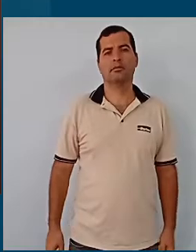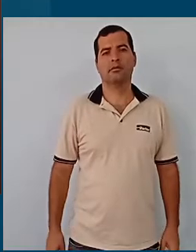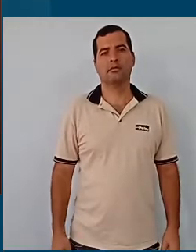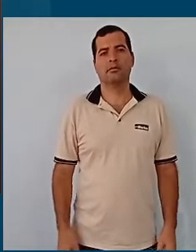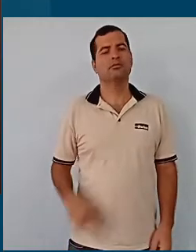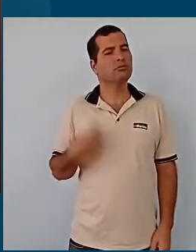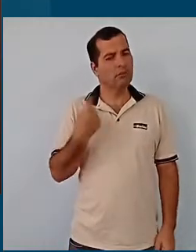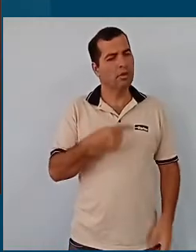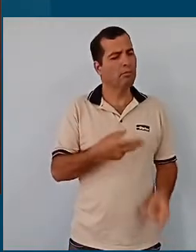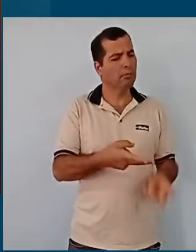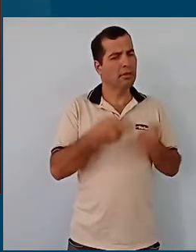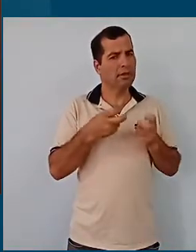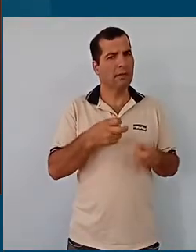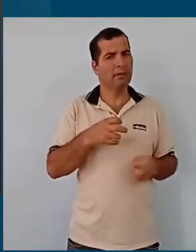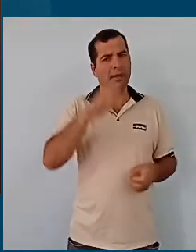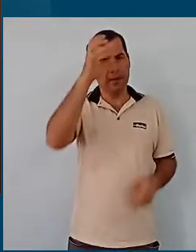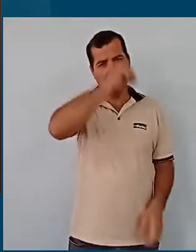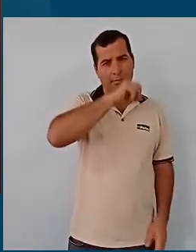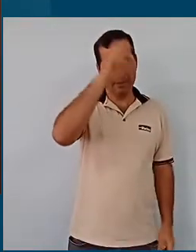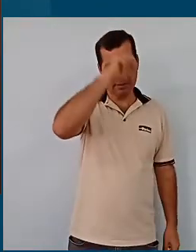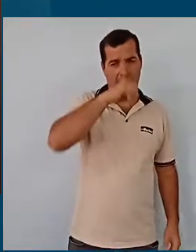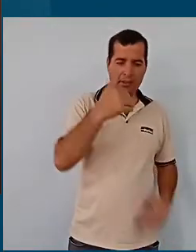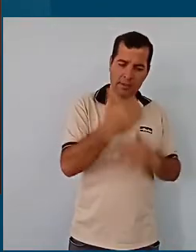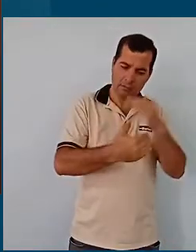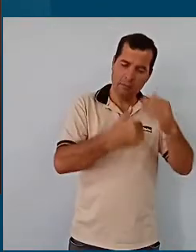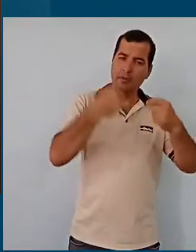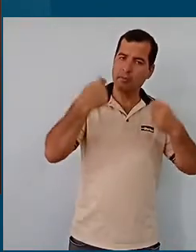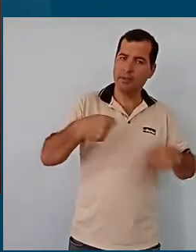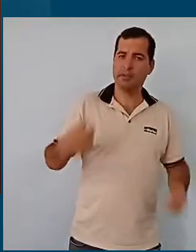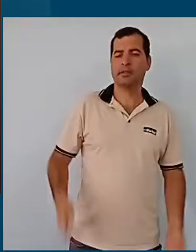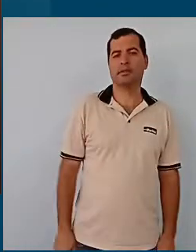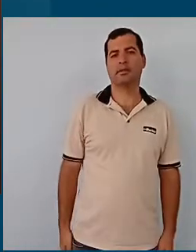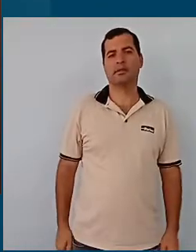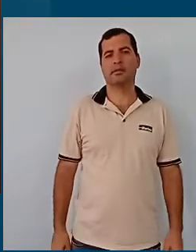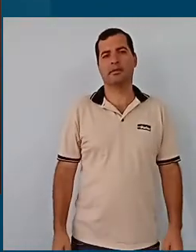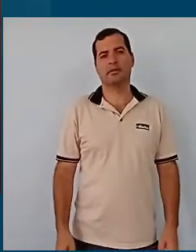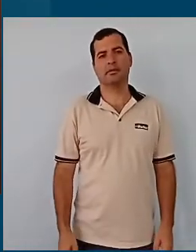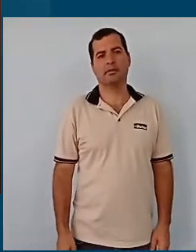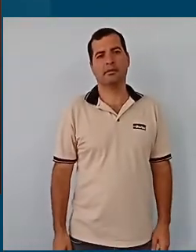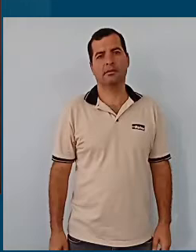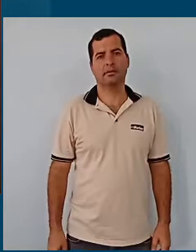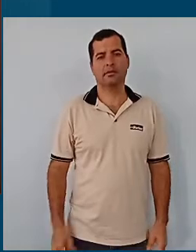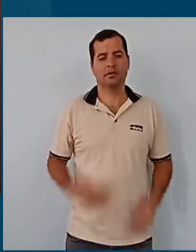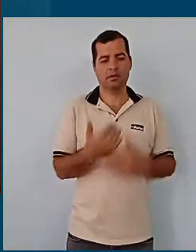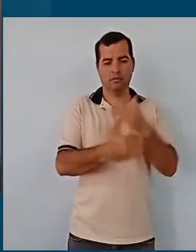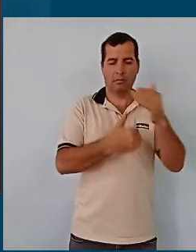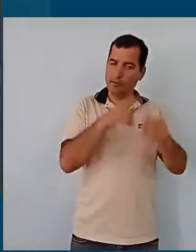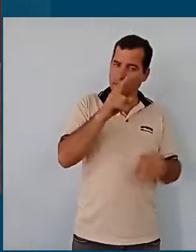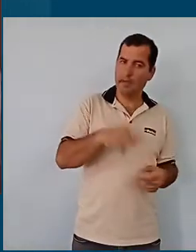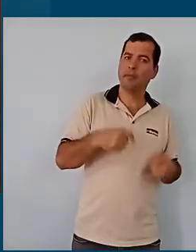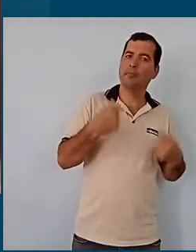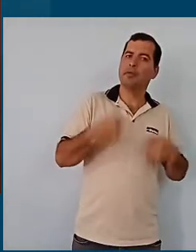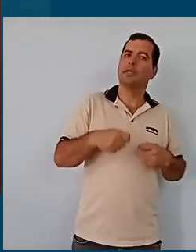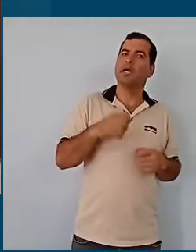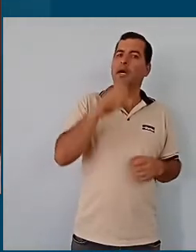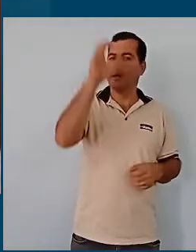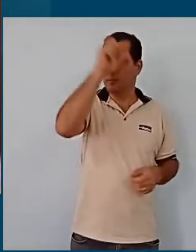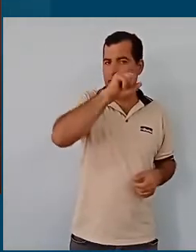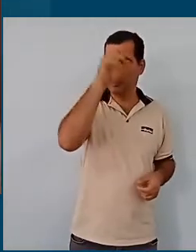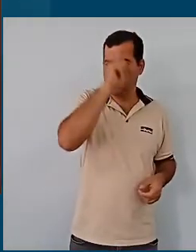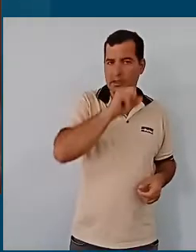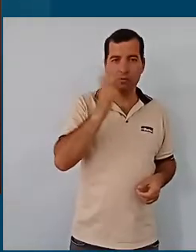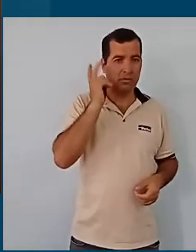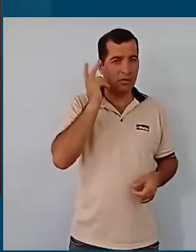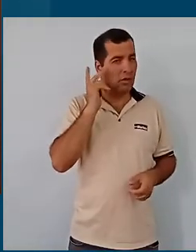das aprendizagens que depende o desenvolvimento, né? O desenvolvimento não é algo que aconteça